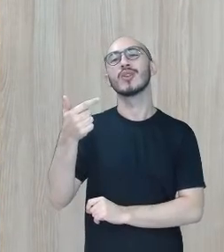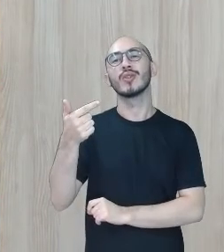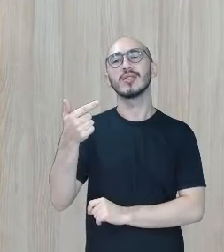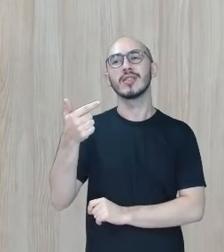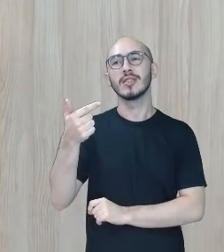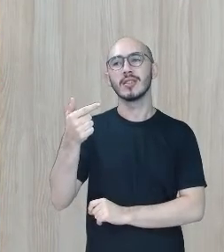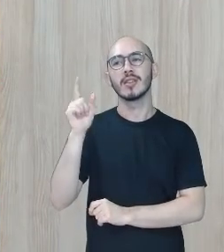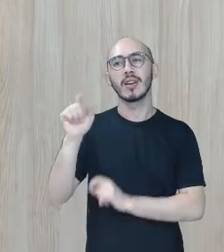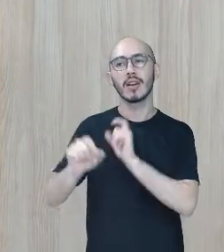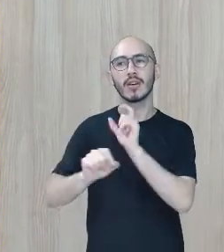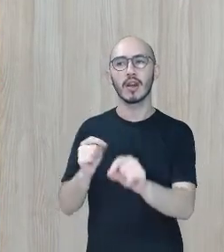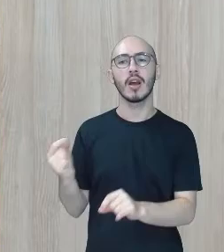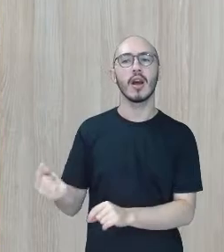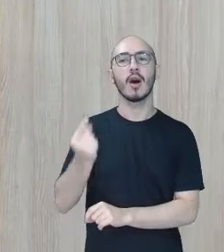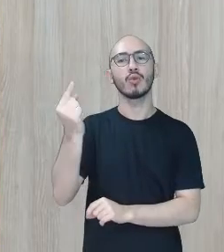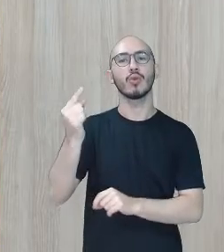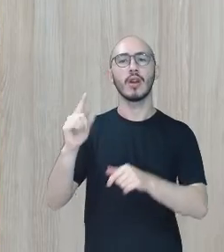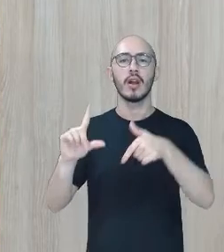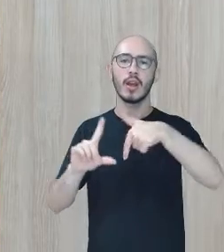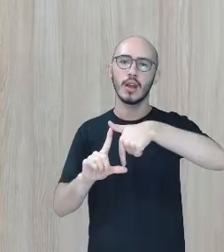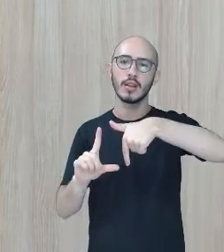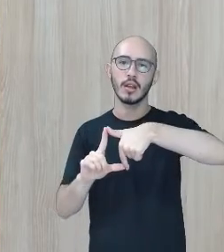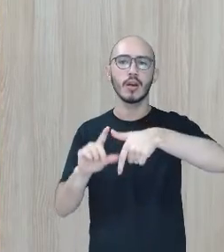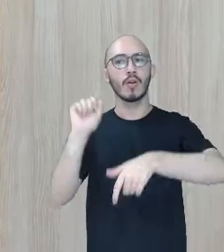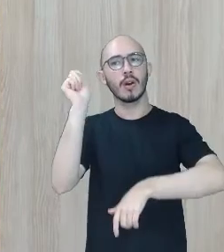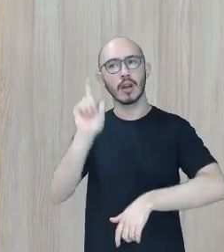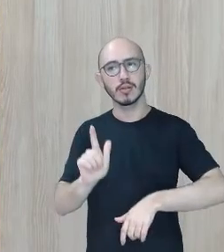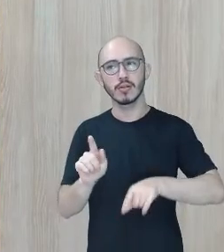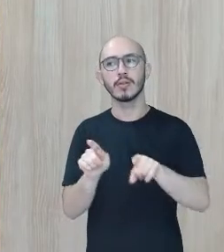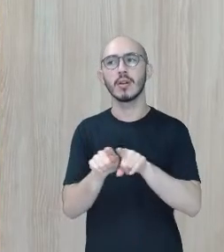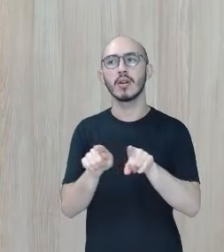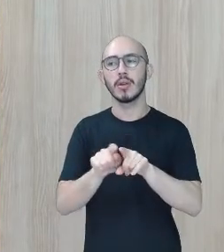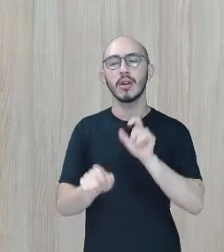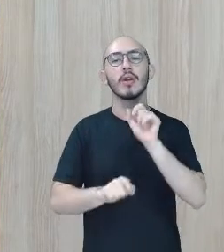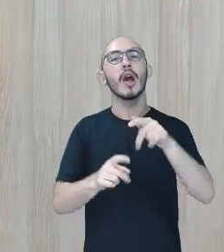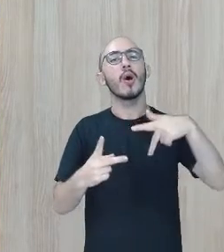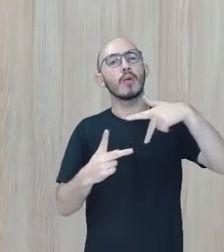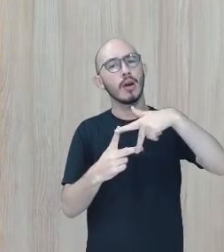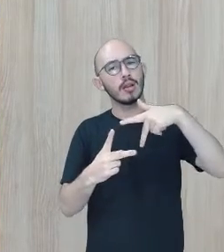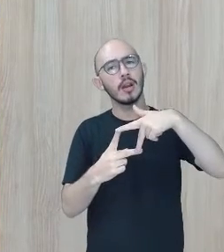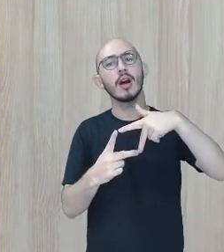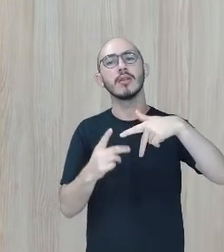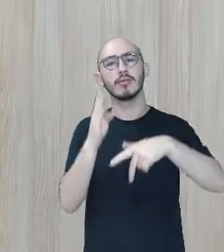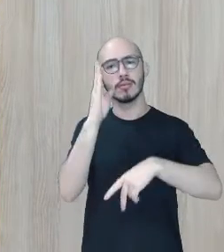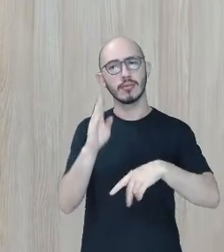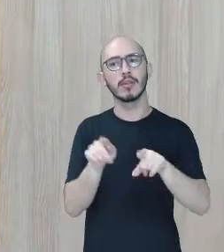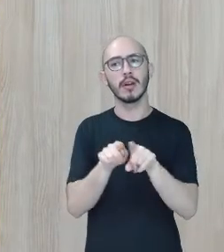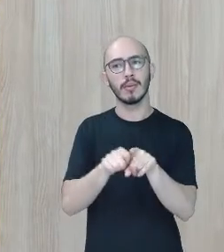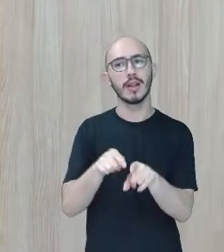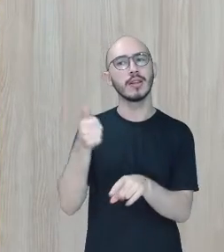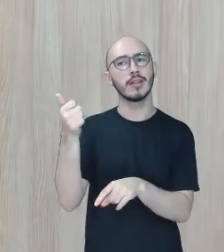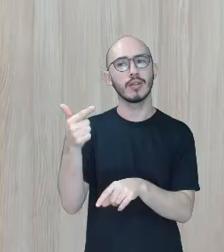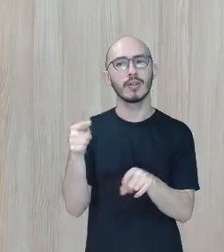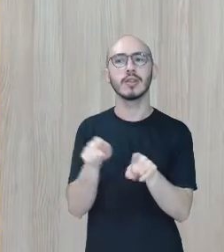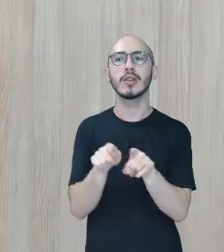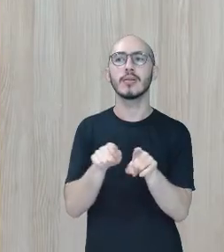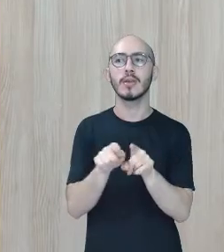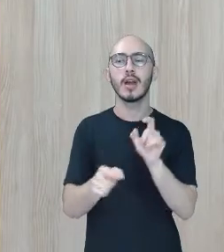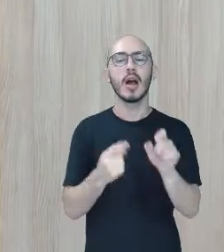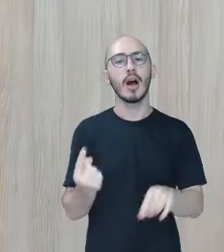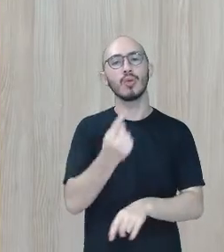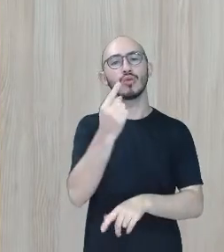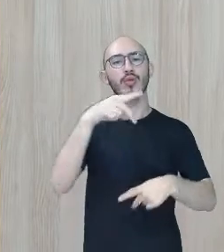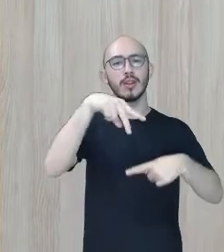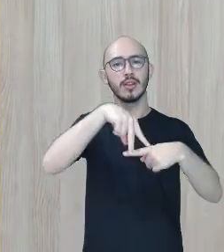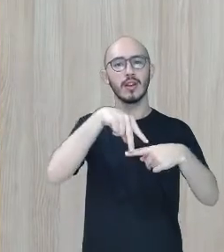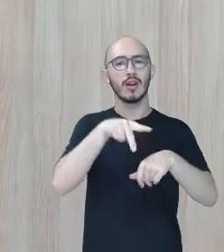altura do retângulo azul, ele é lado do quadrado amarelo e ele é a altura do